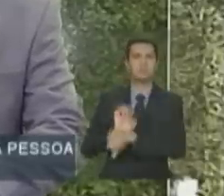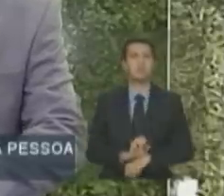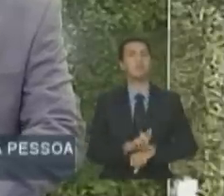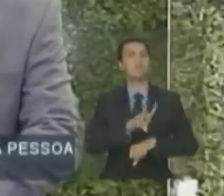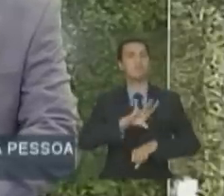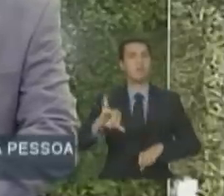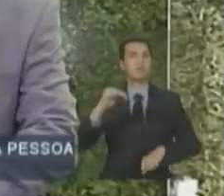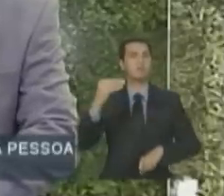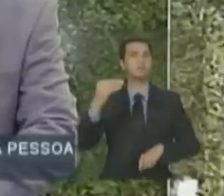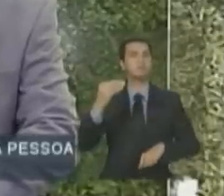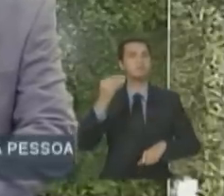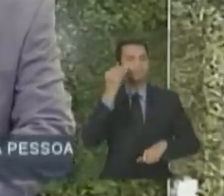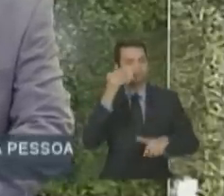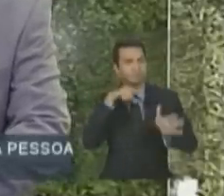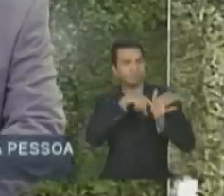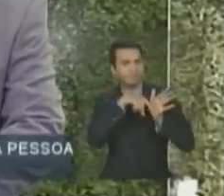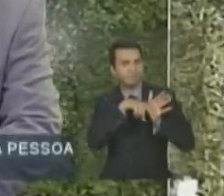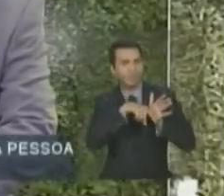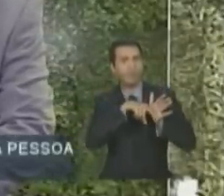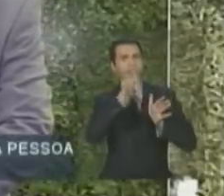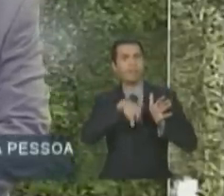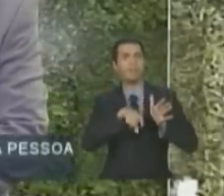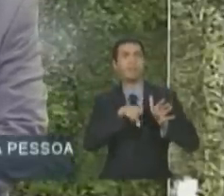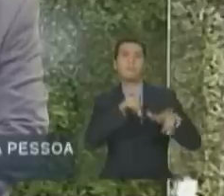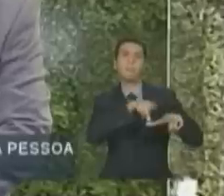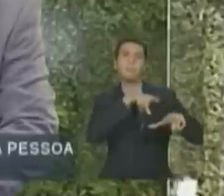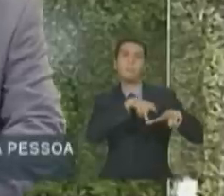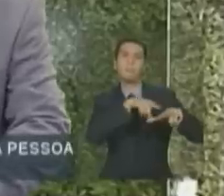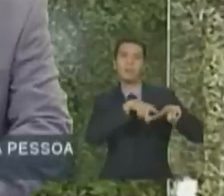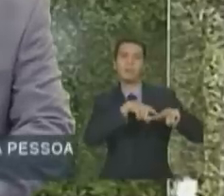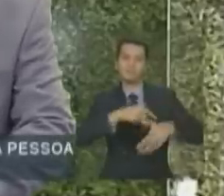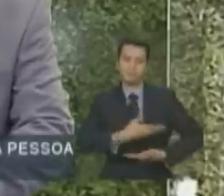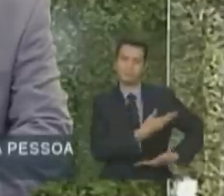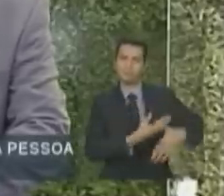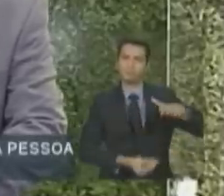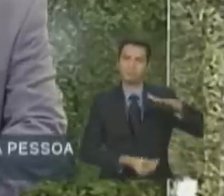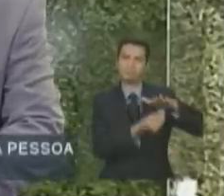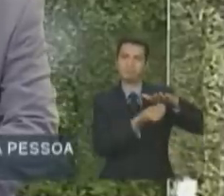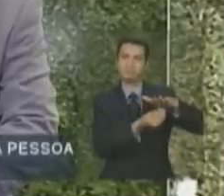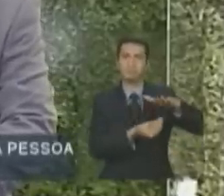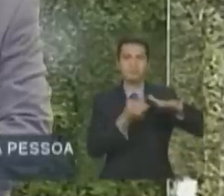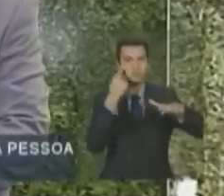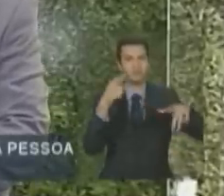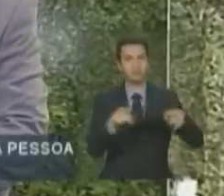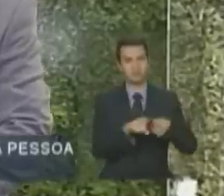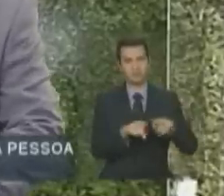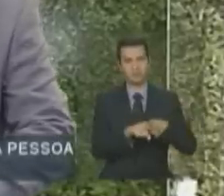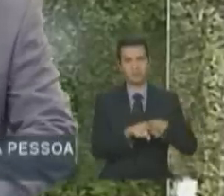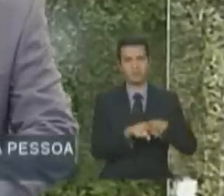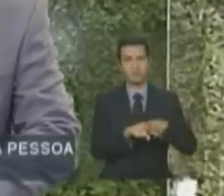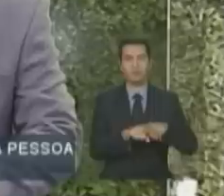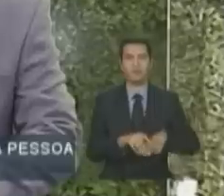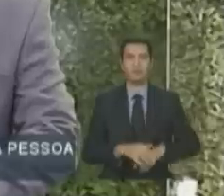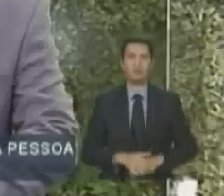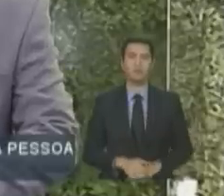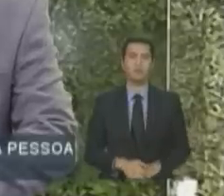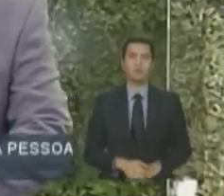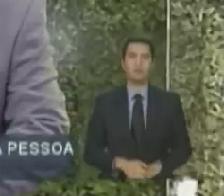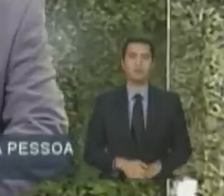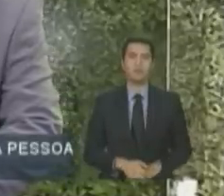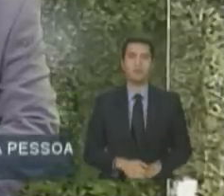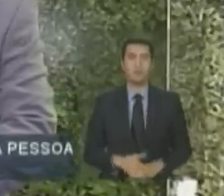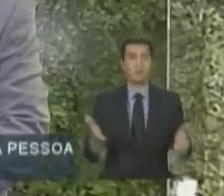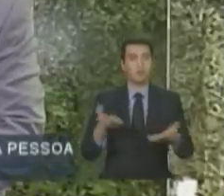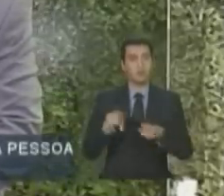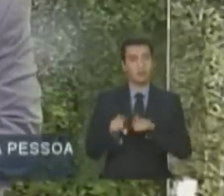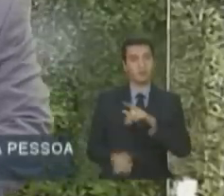todos os seus protocolos. E, além disso, veja que coisa também muito importante, a implantação pelo SUS de